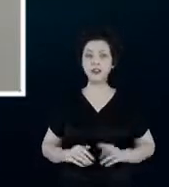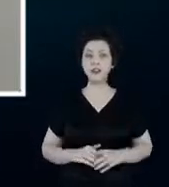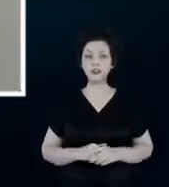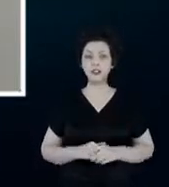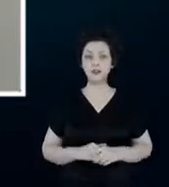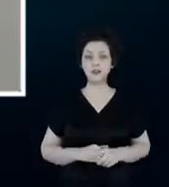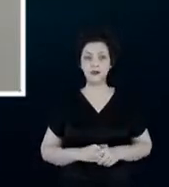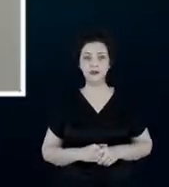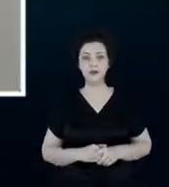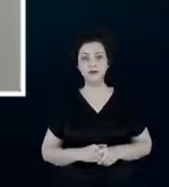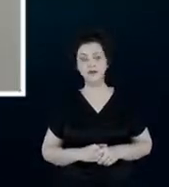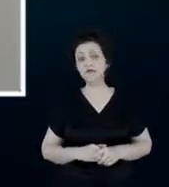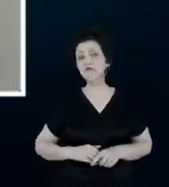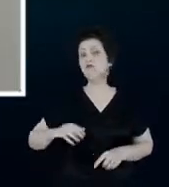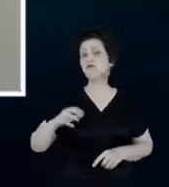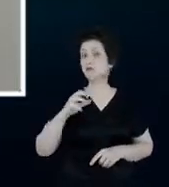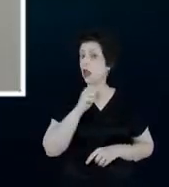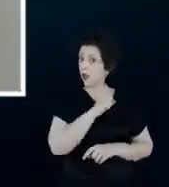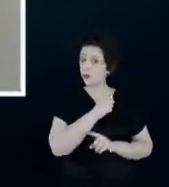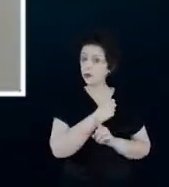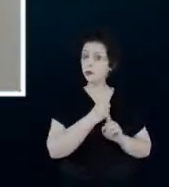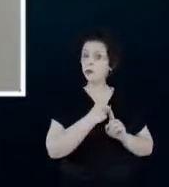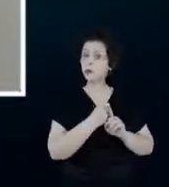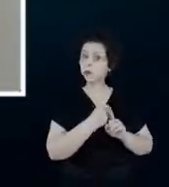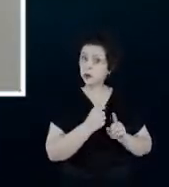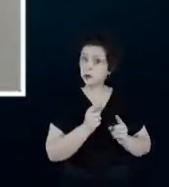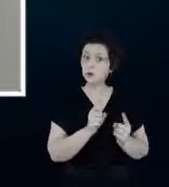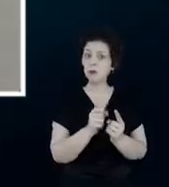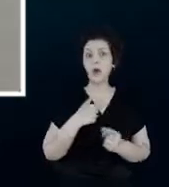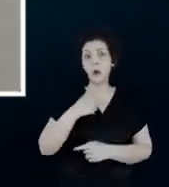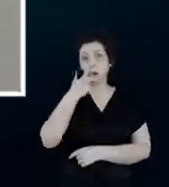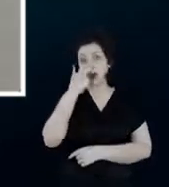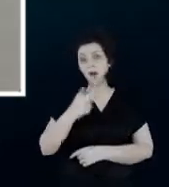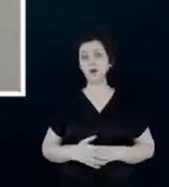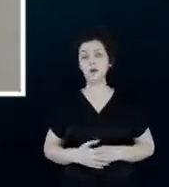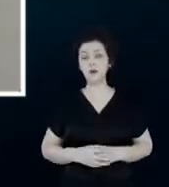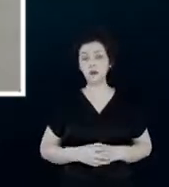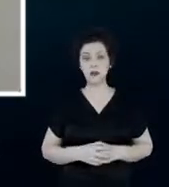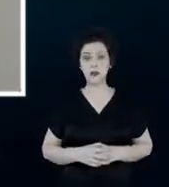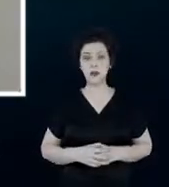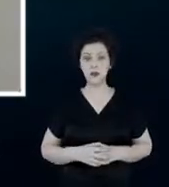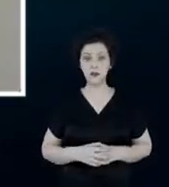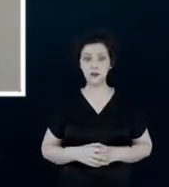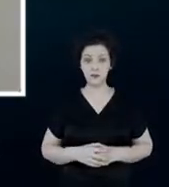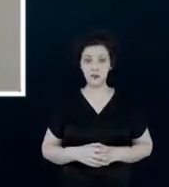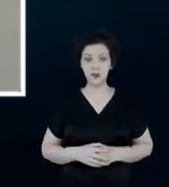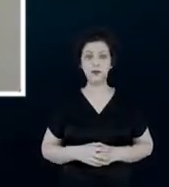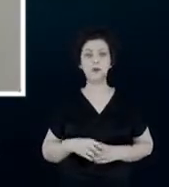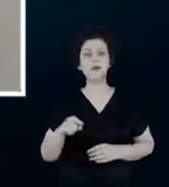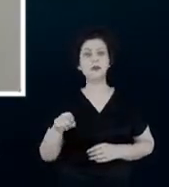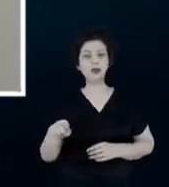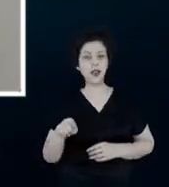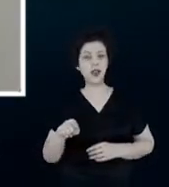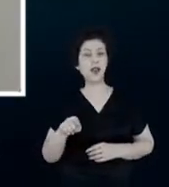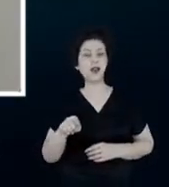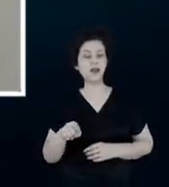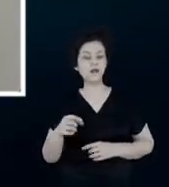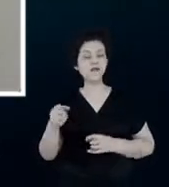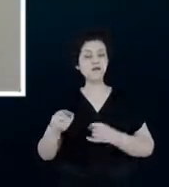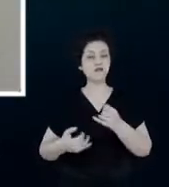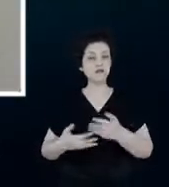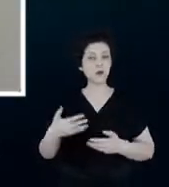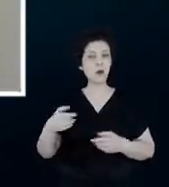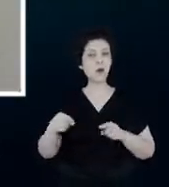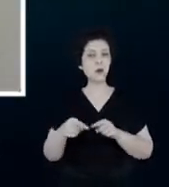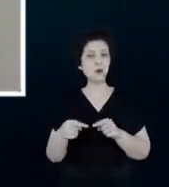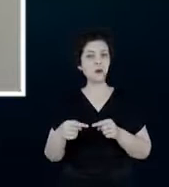rápidas para a sociedade. O que me chamou muita atenção, e aí tem um pouco a ver com o que o Rui falou, é que a gente